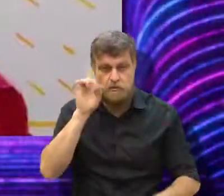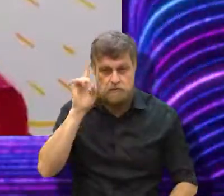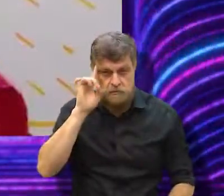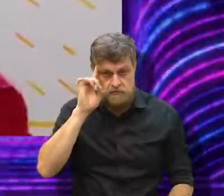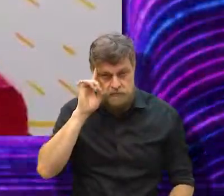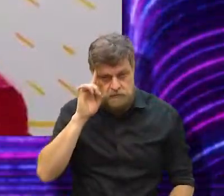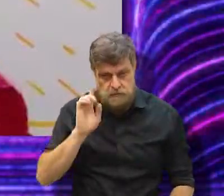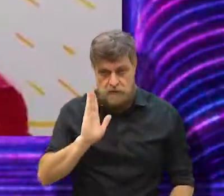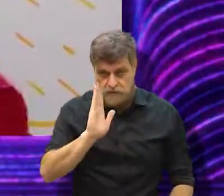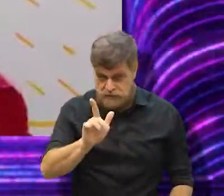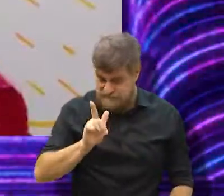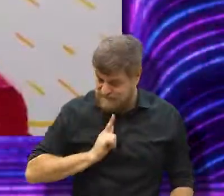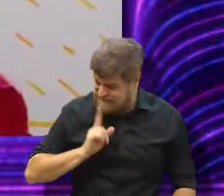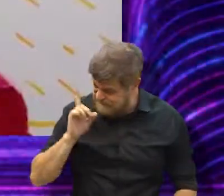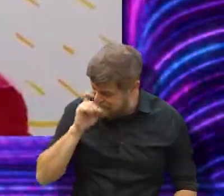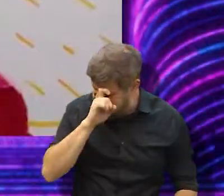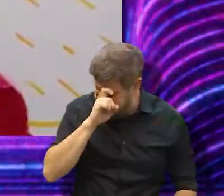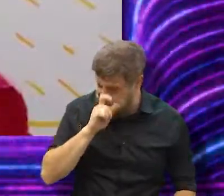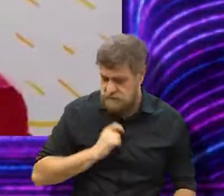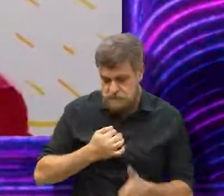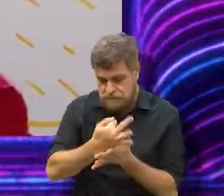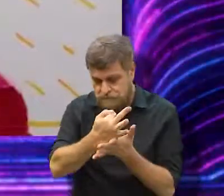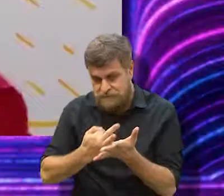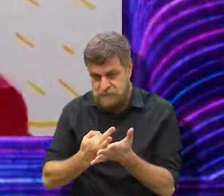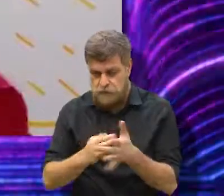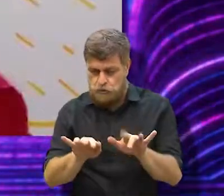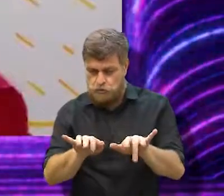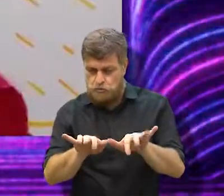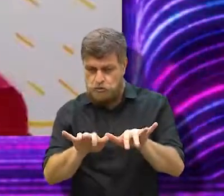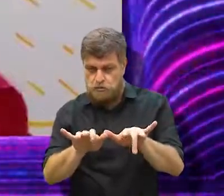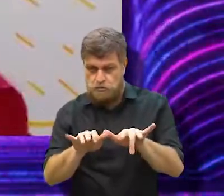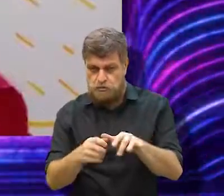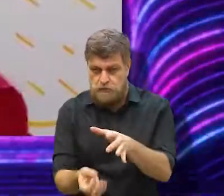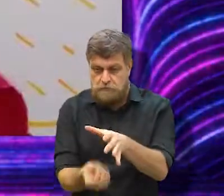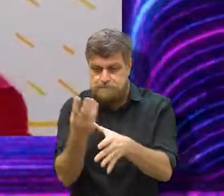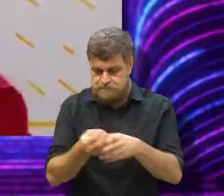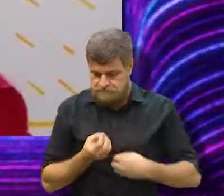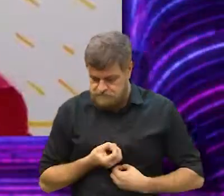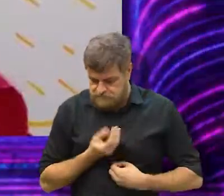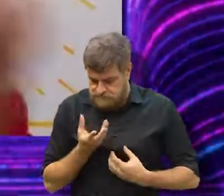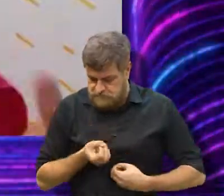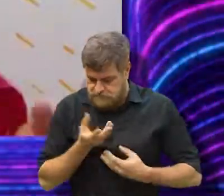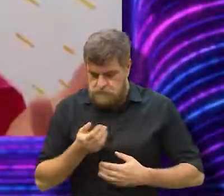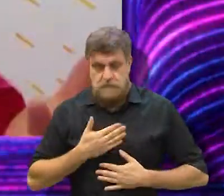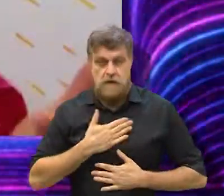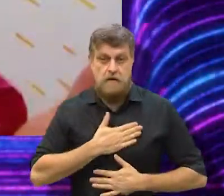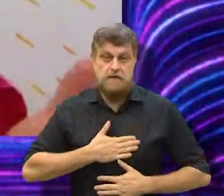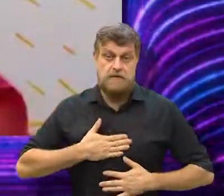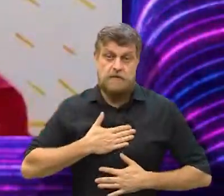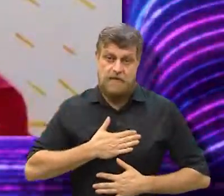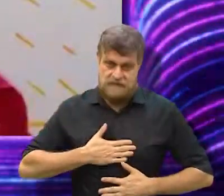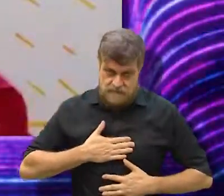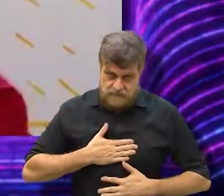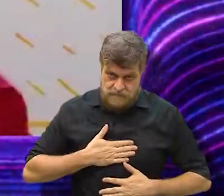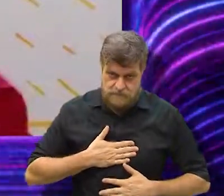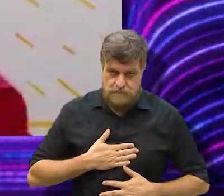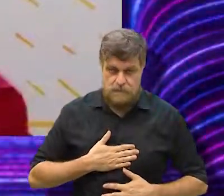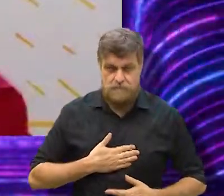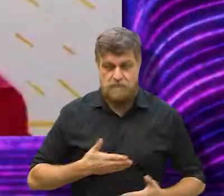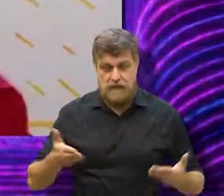Então, isso por si só já é um perrengue. Você tem que escrever. Mas uma vez que o negócio flui, você vê o prazer que é.